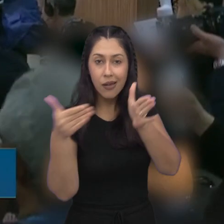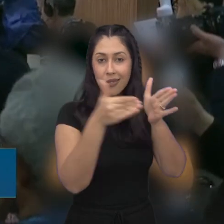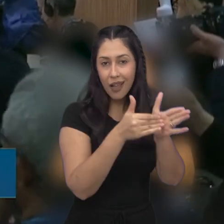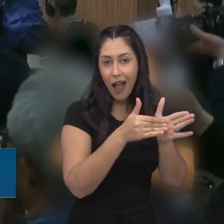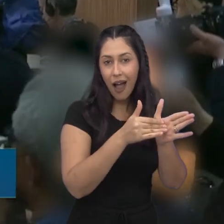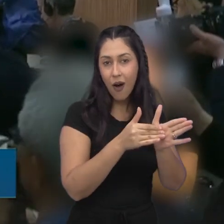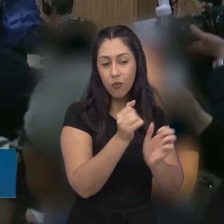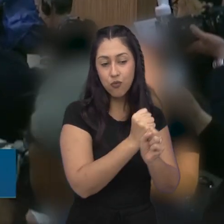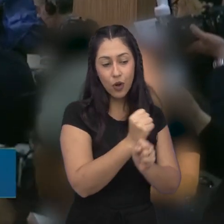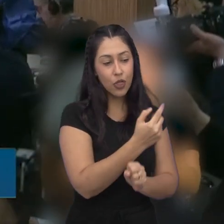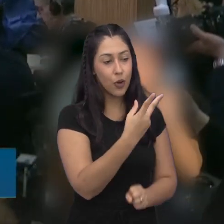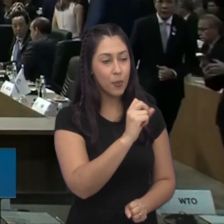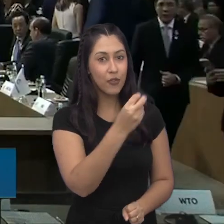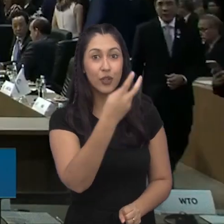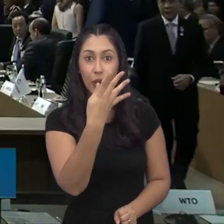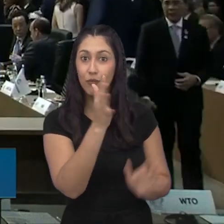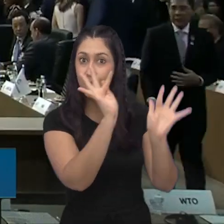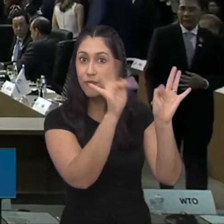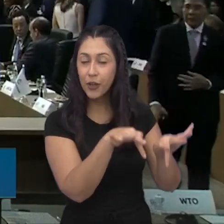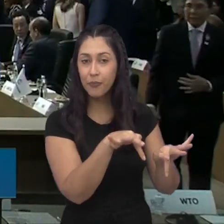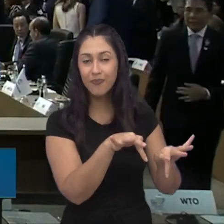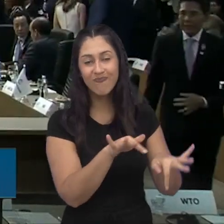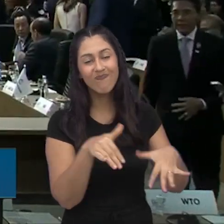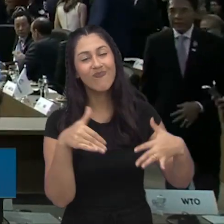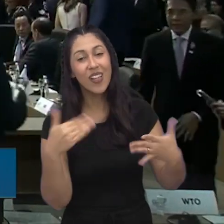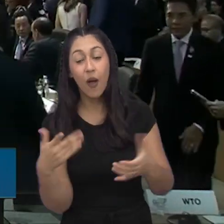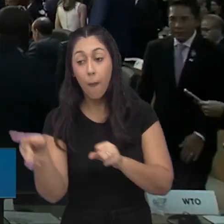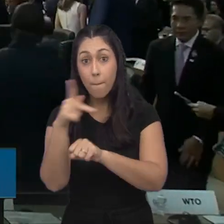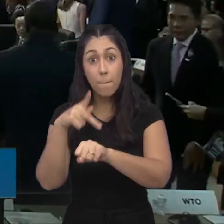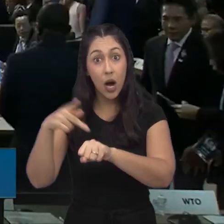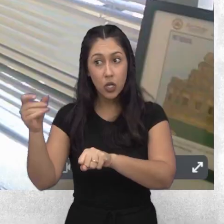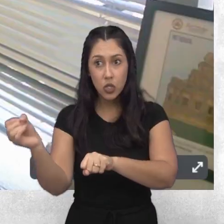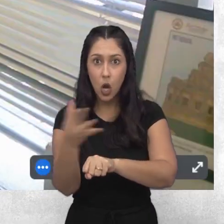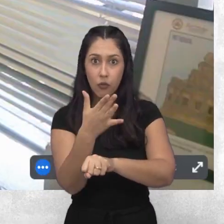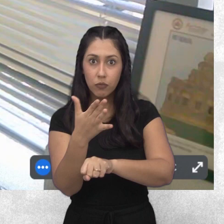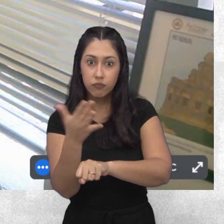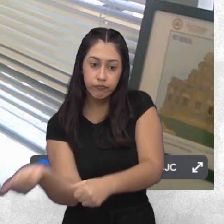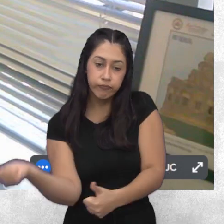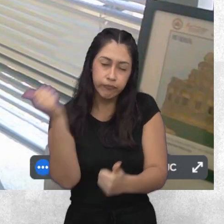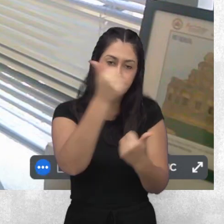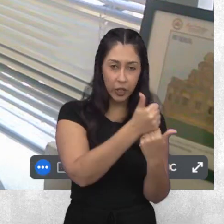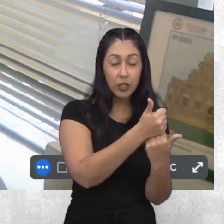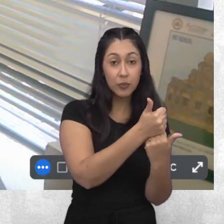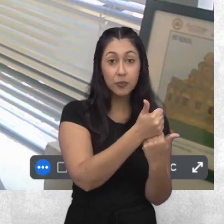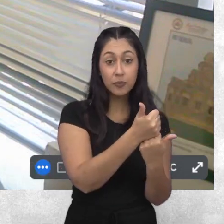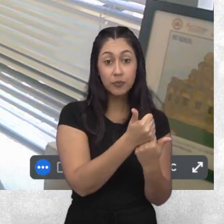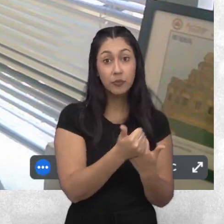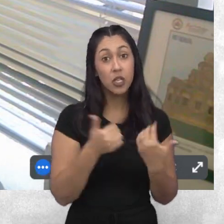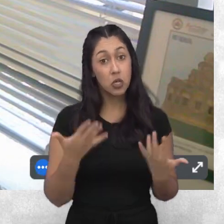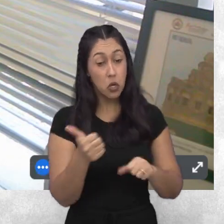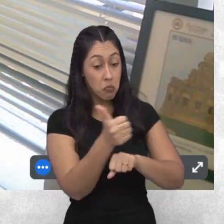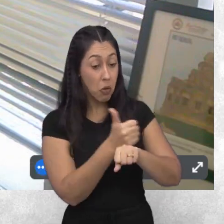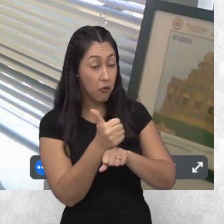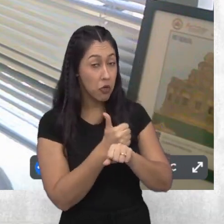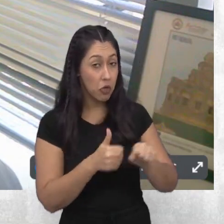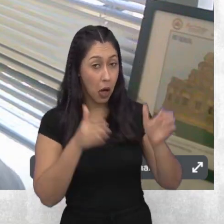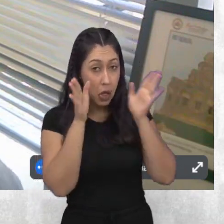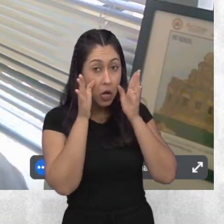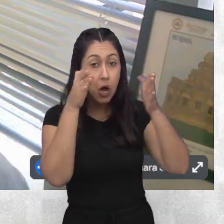final de 2024, quando um novo país assume o posto. Para especialistas, além de ser uma